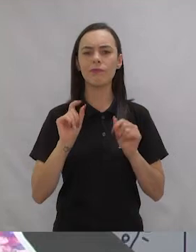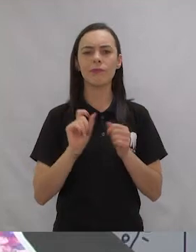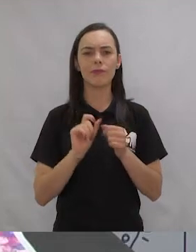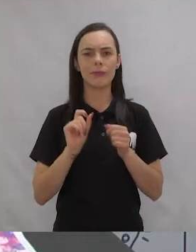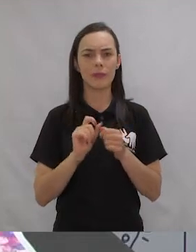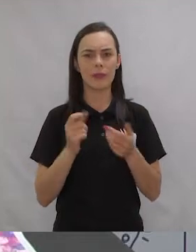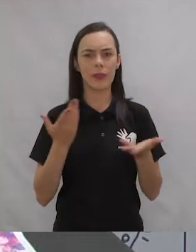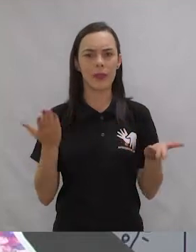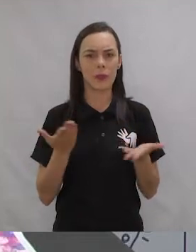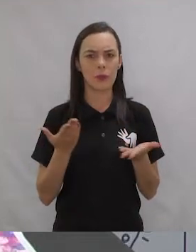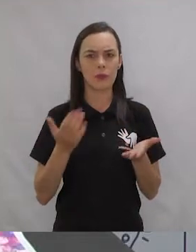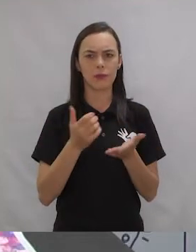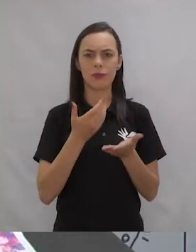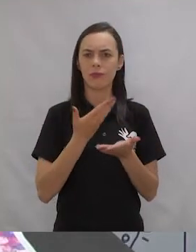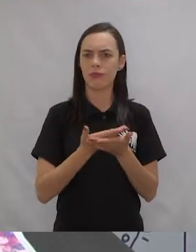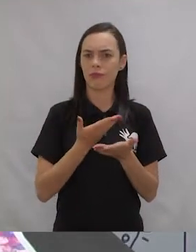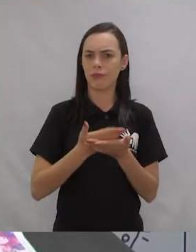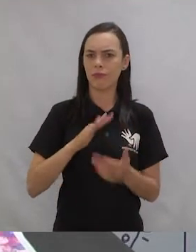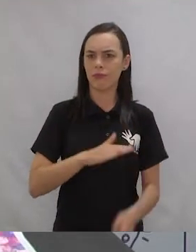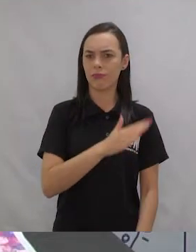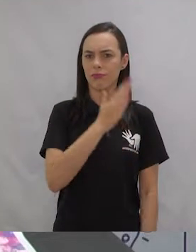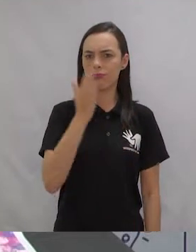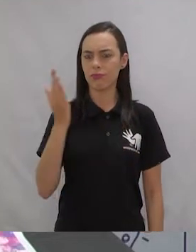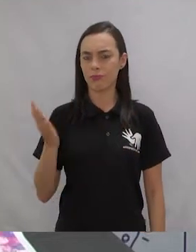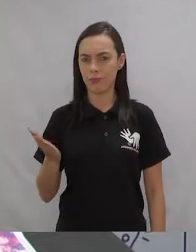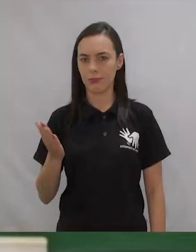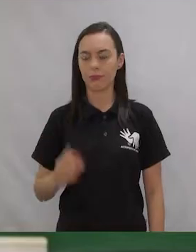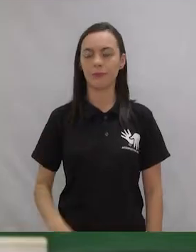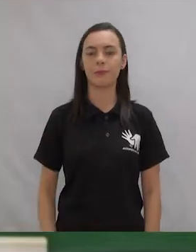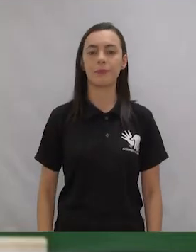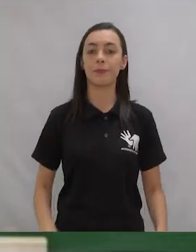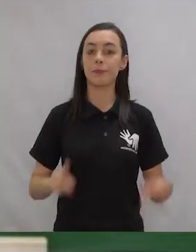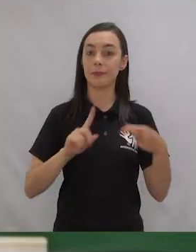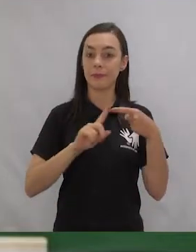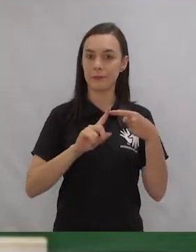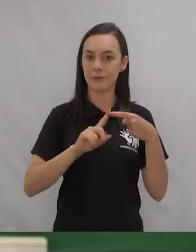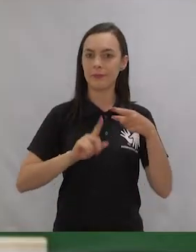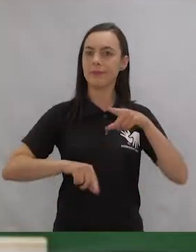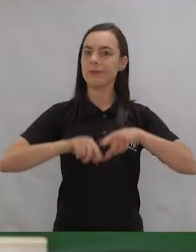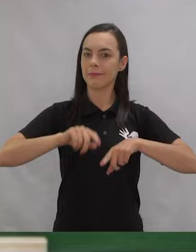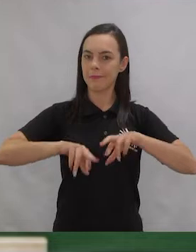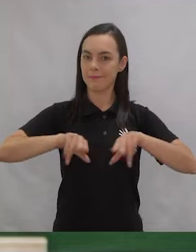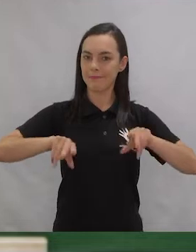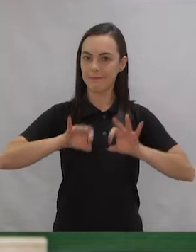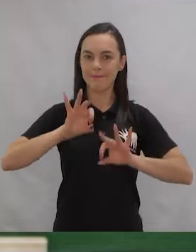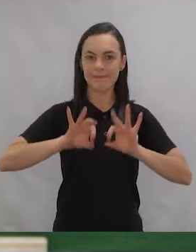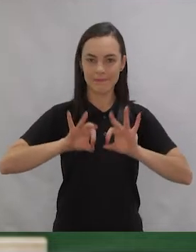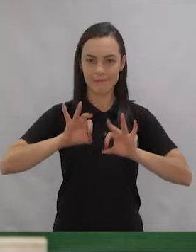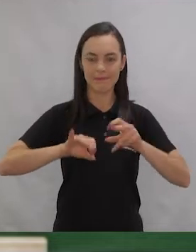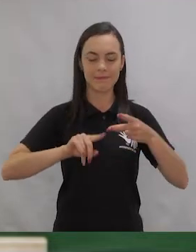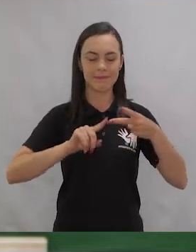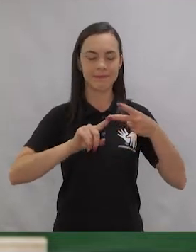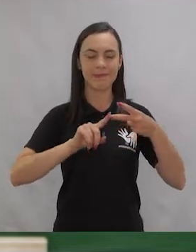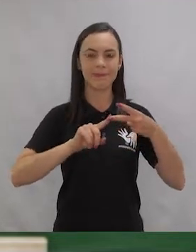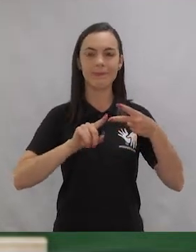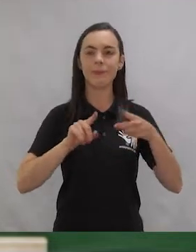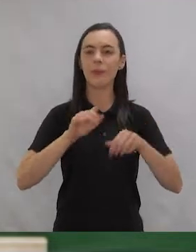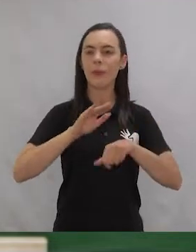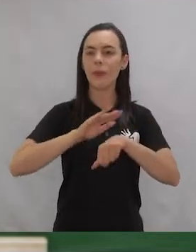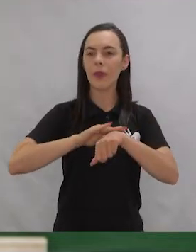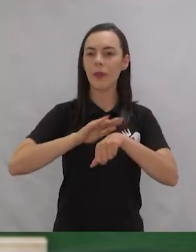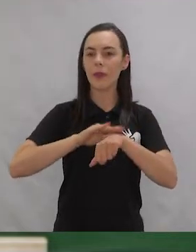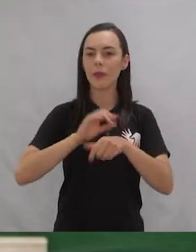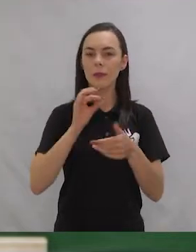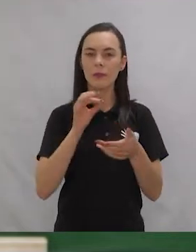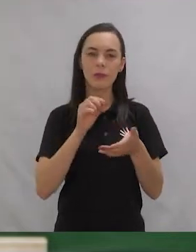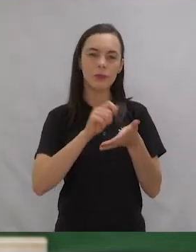que fazer nas nossas atividades do dia? Então, nós vamos separar os nossos materiais. Nós iremos ter um